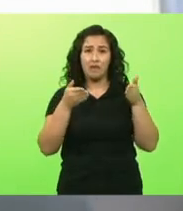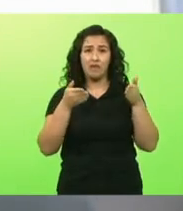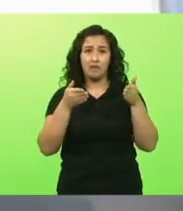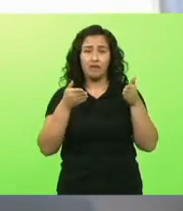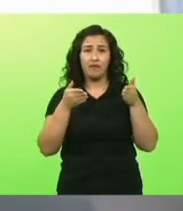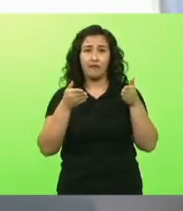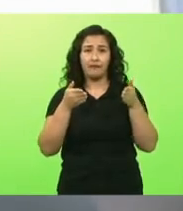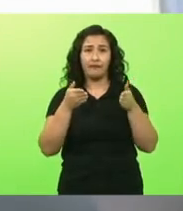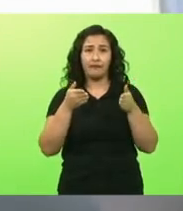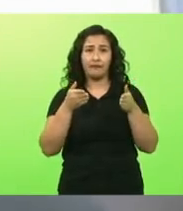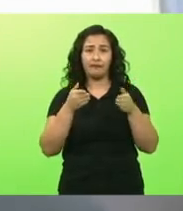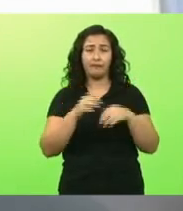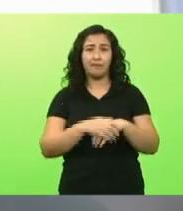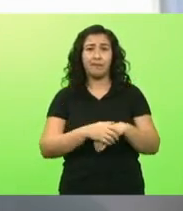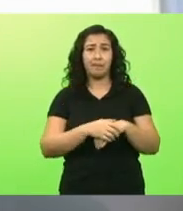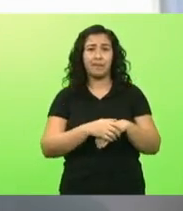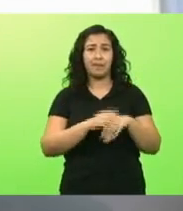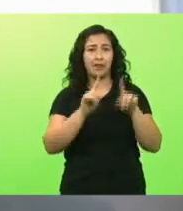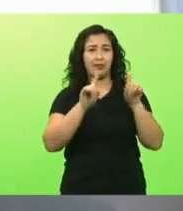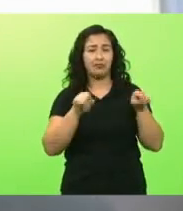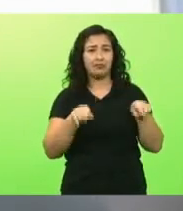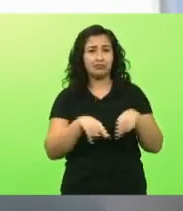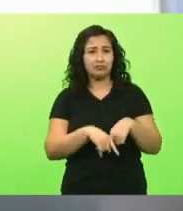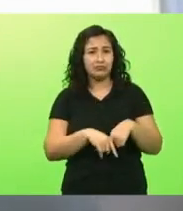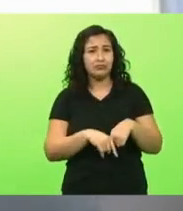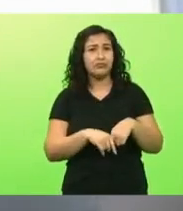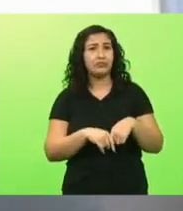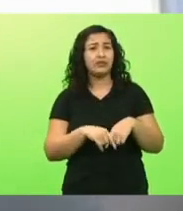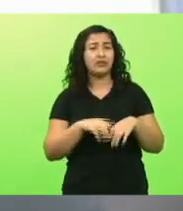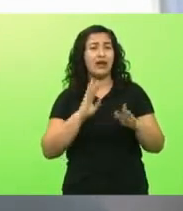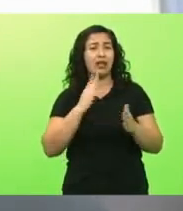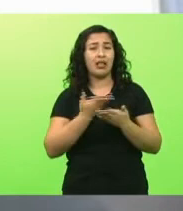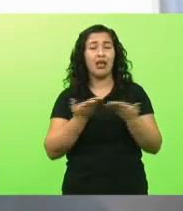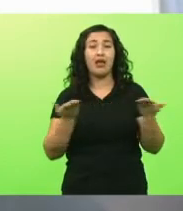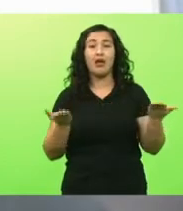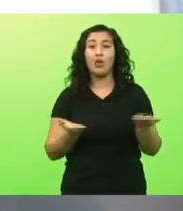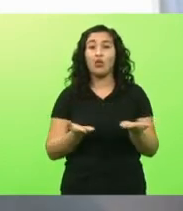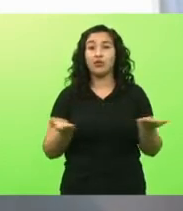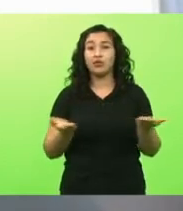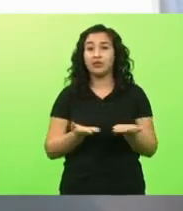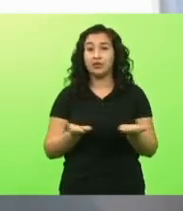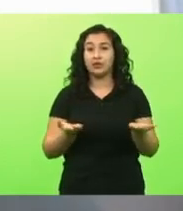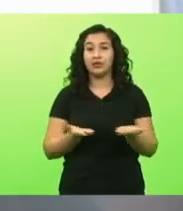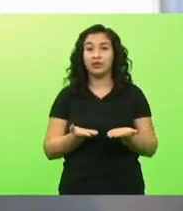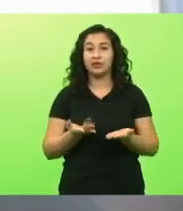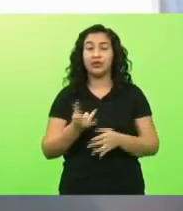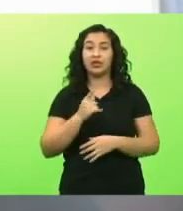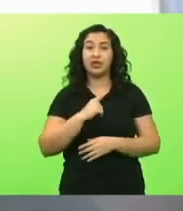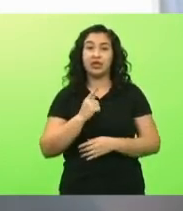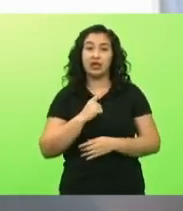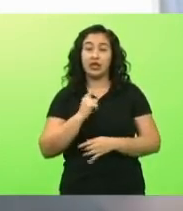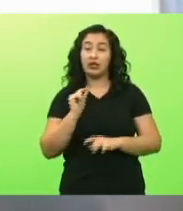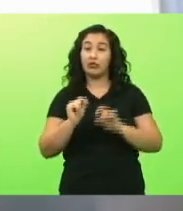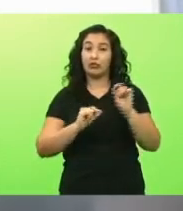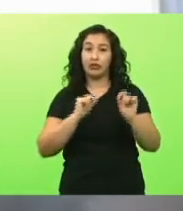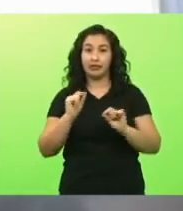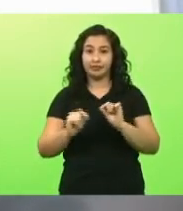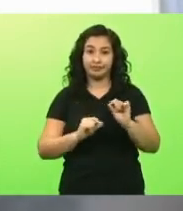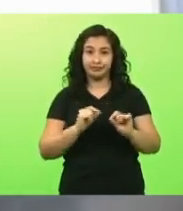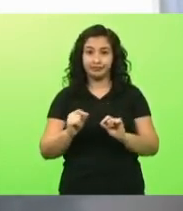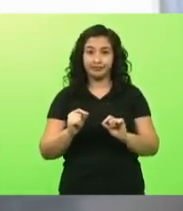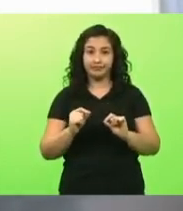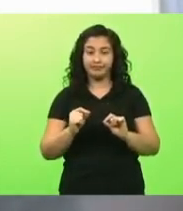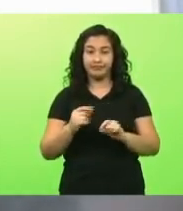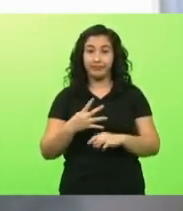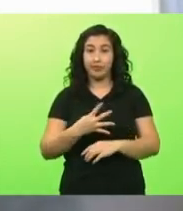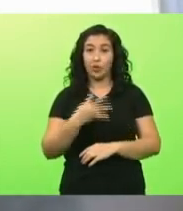situação que até hoje nós temos 4